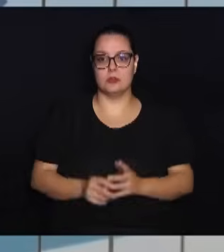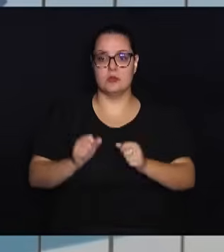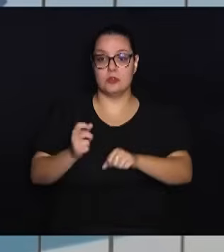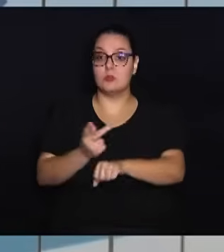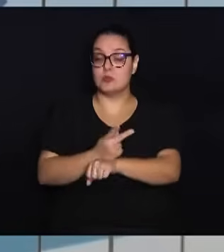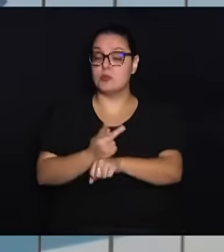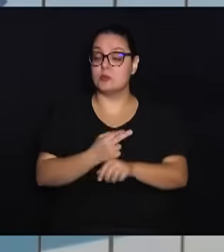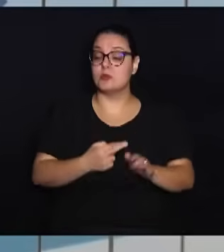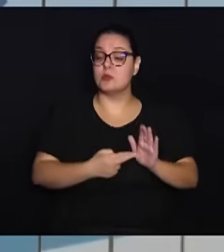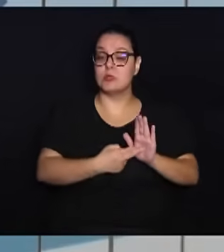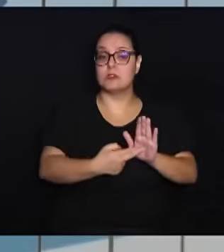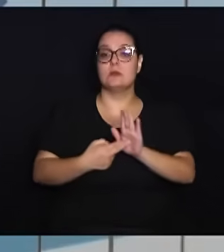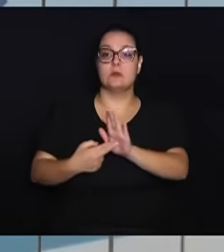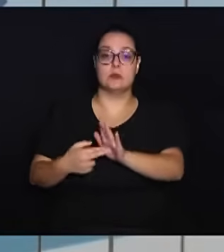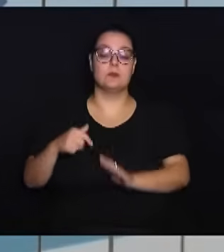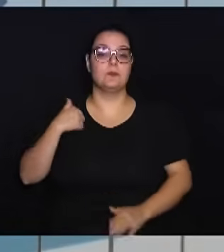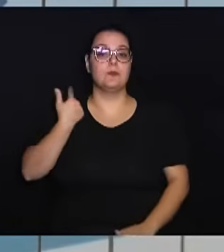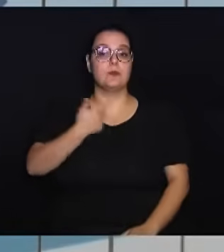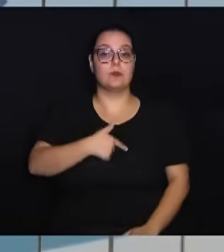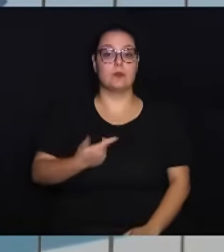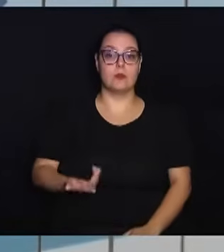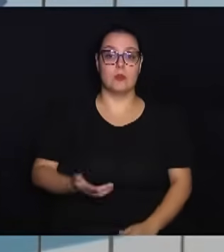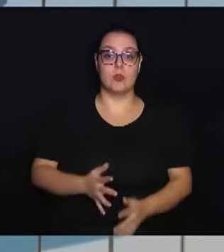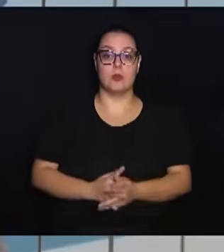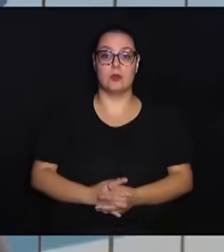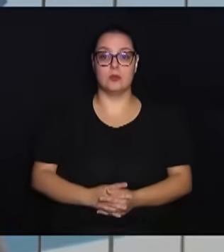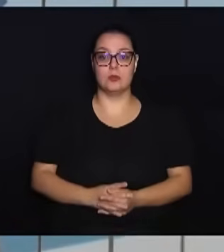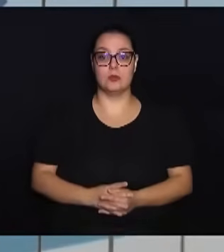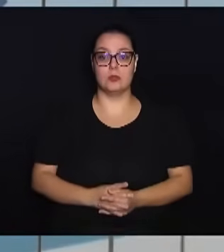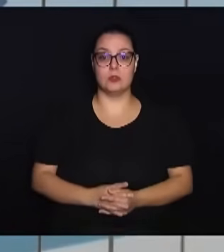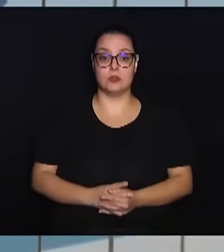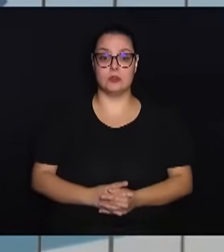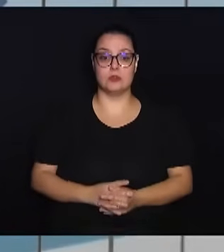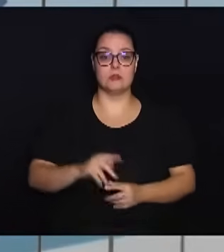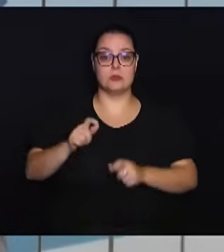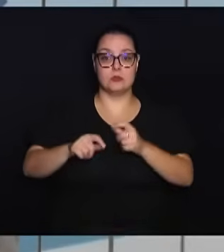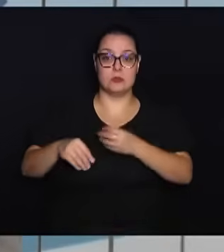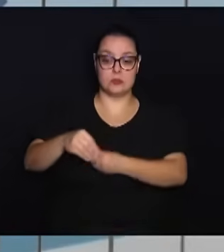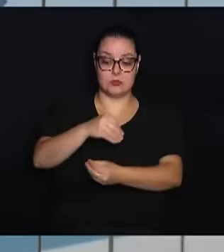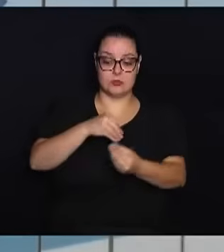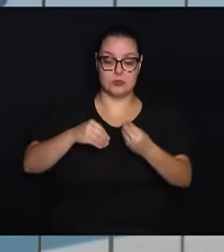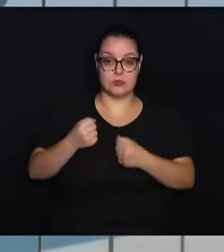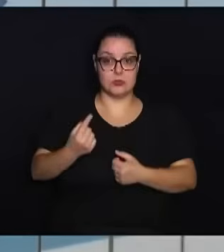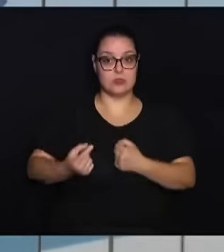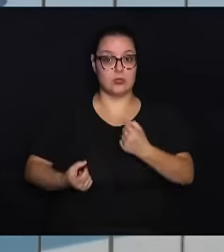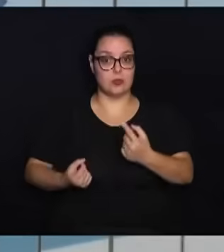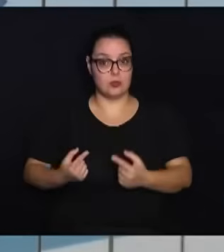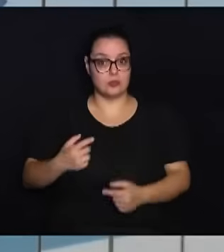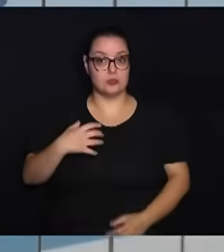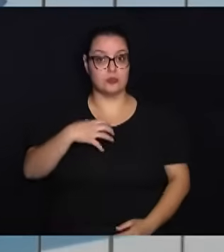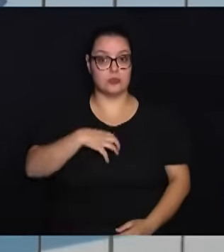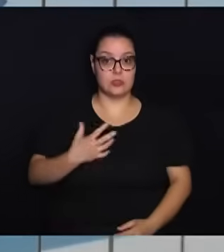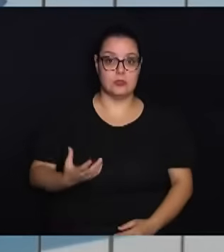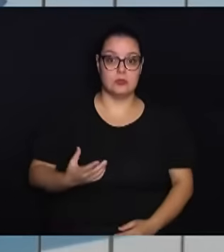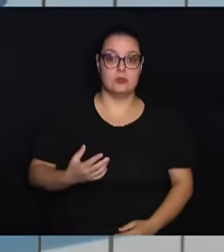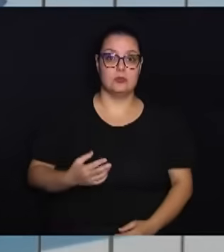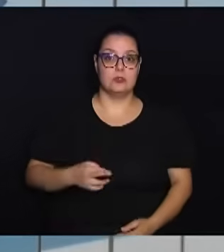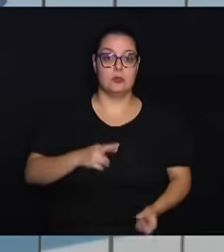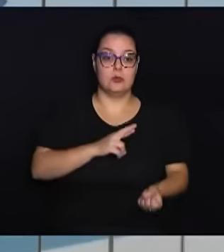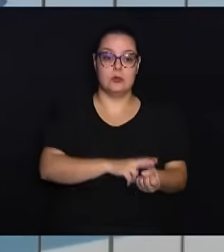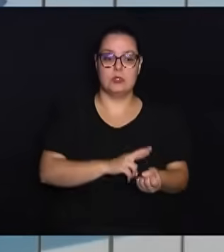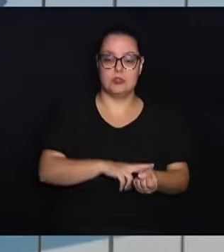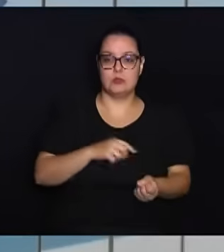essas referências, né? Nós somos... as pessoas que nós nos envolvemos, de alguma forma, elas vão ditar o ritmo da nossa vida,